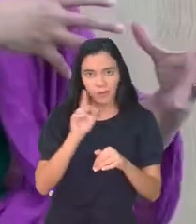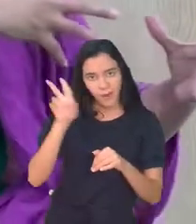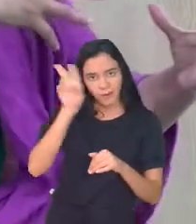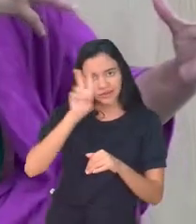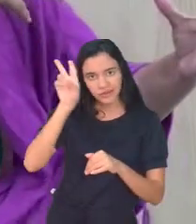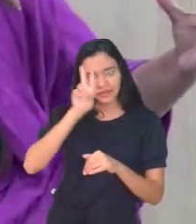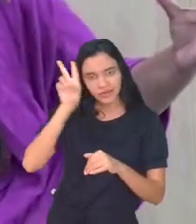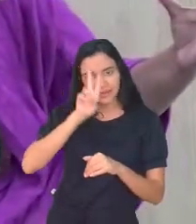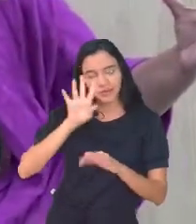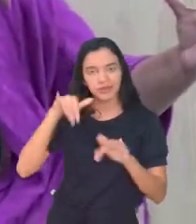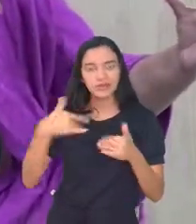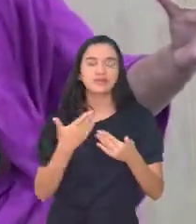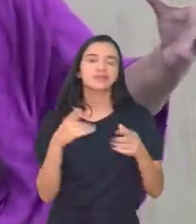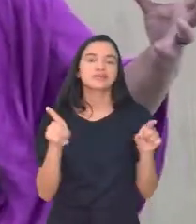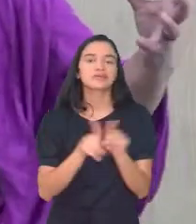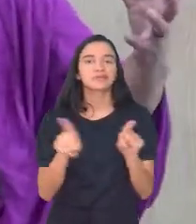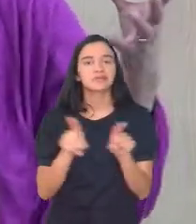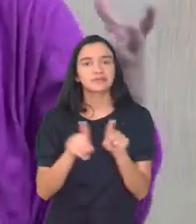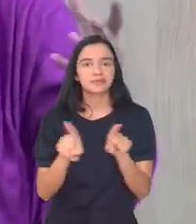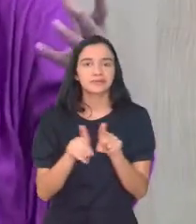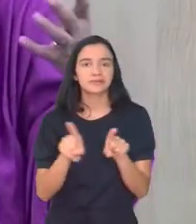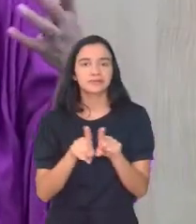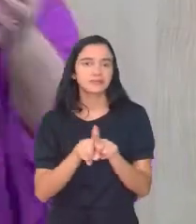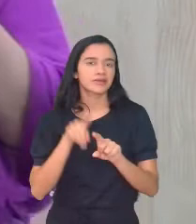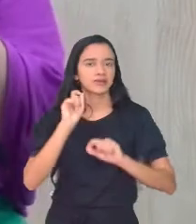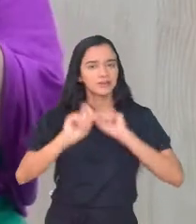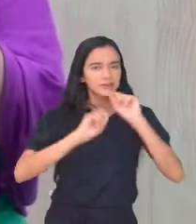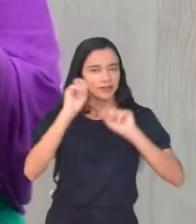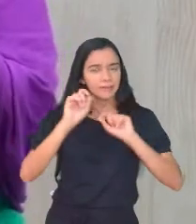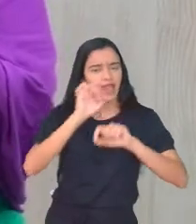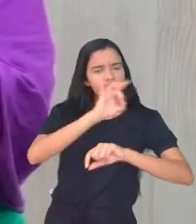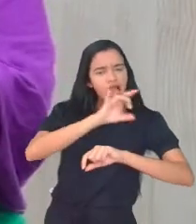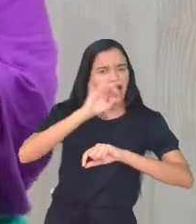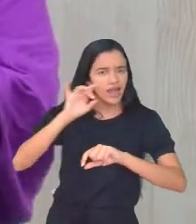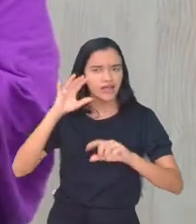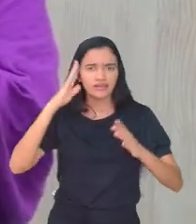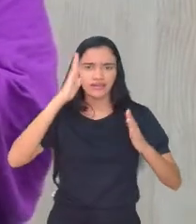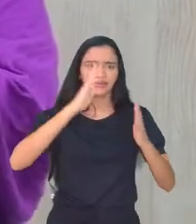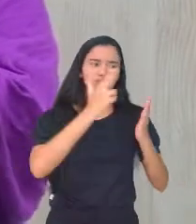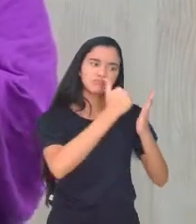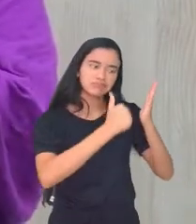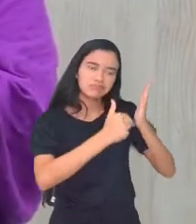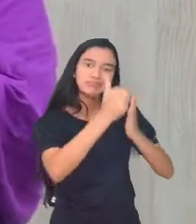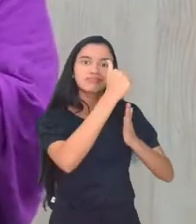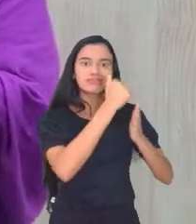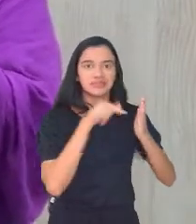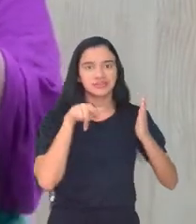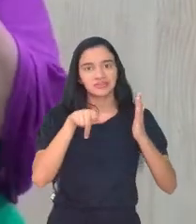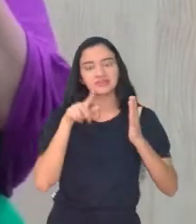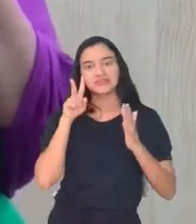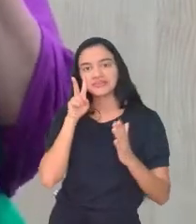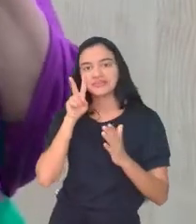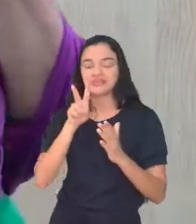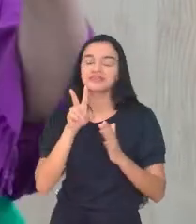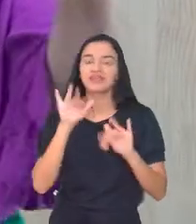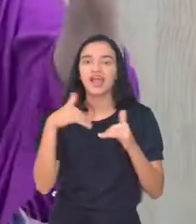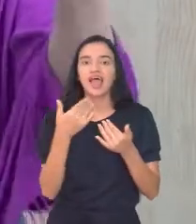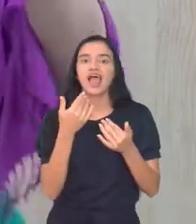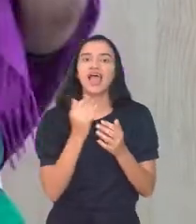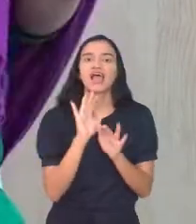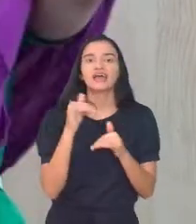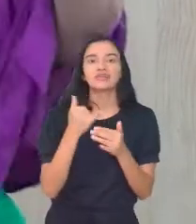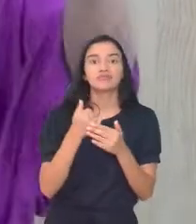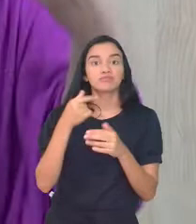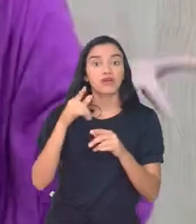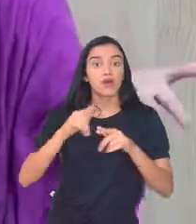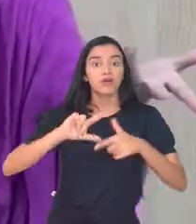história, uma ancestralidade. E cada desenho daquele, você via na Idade